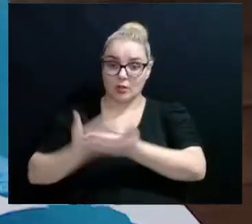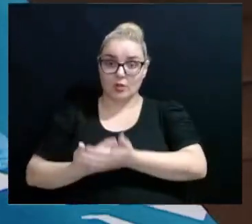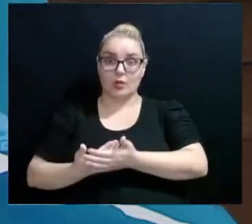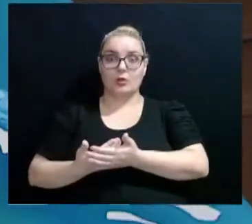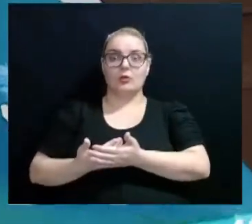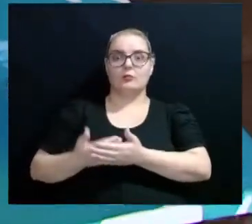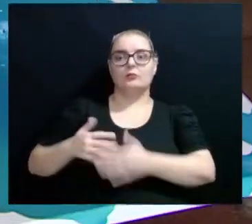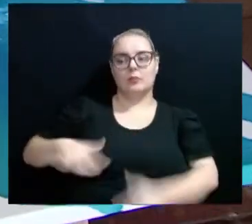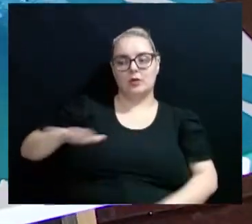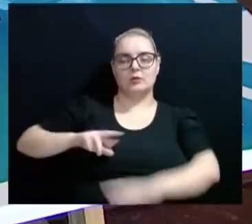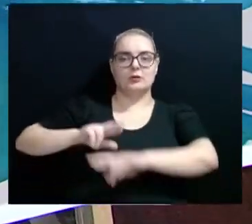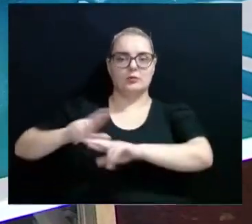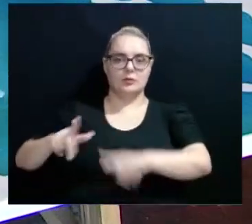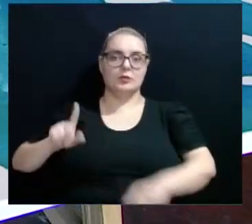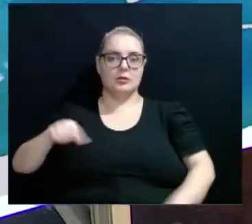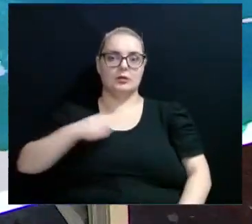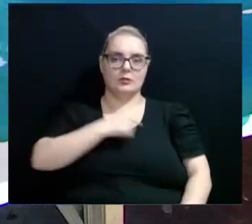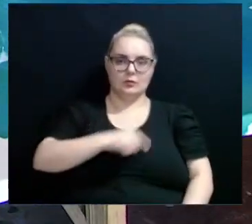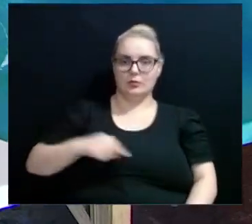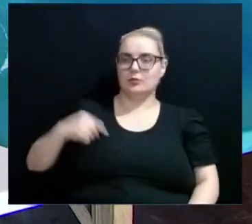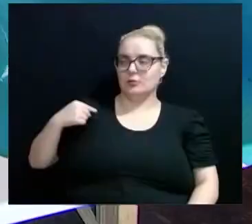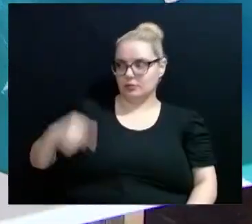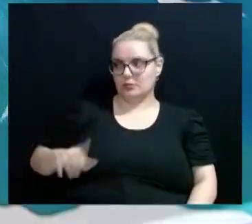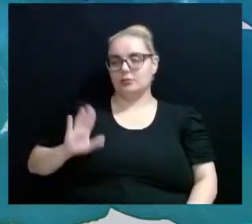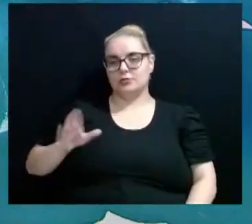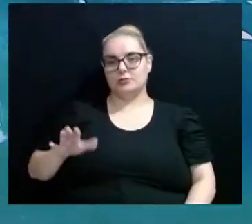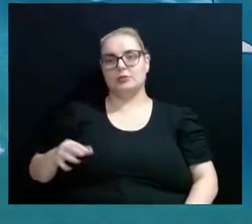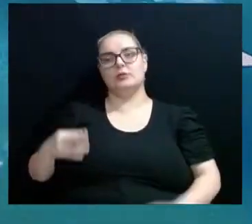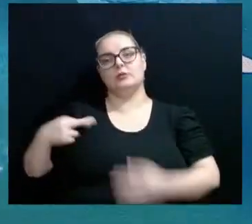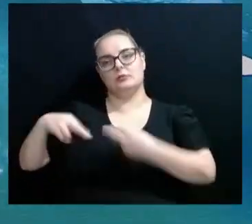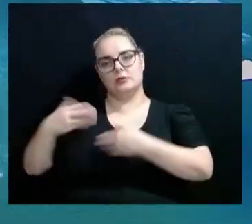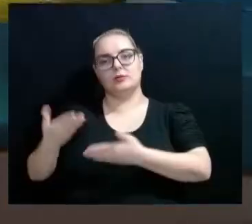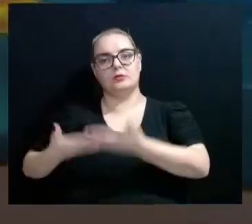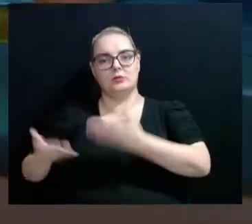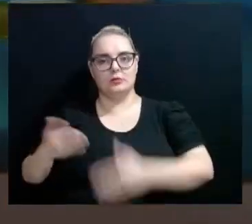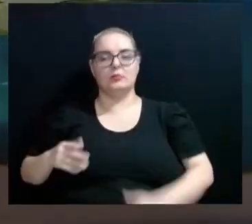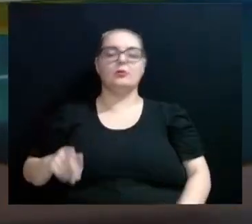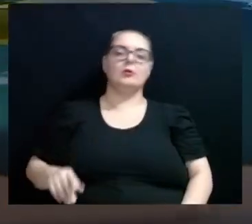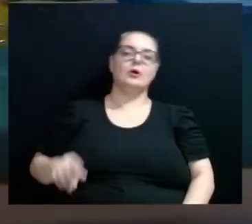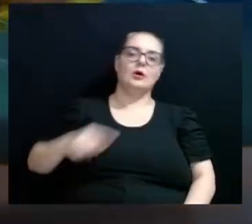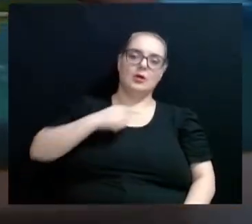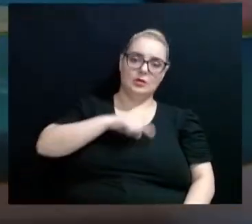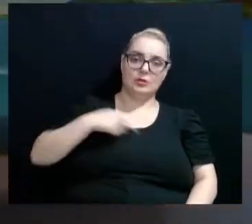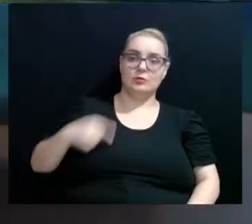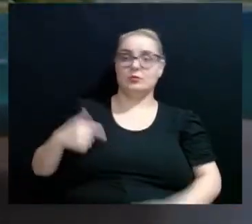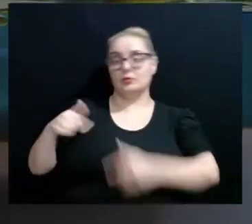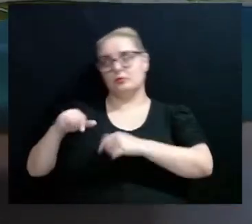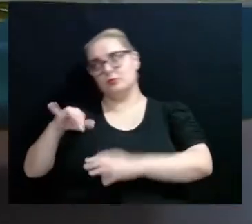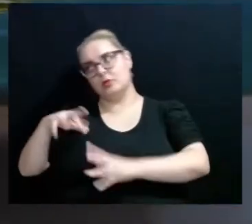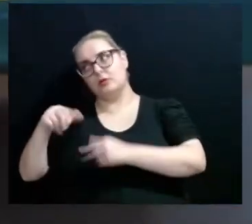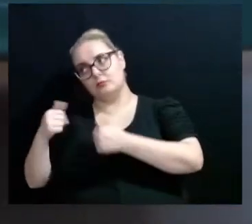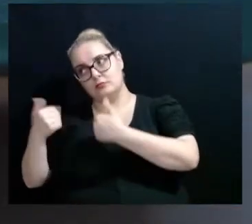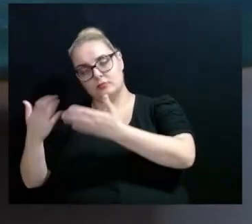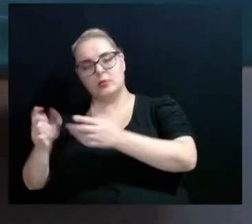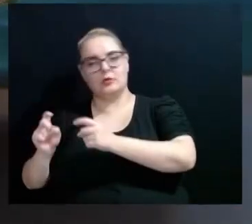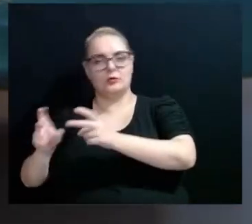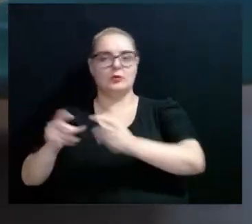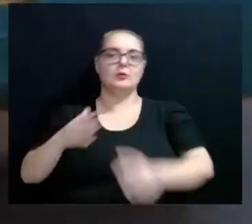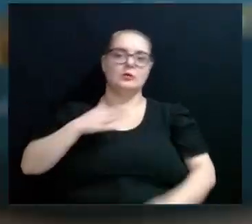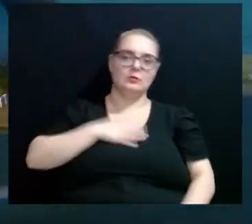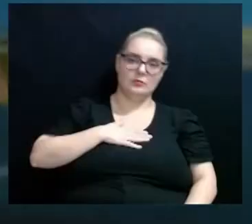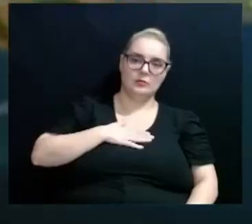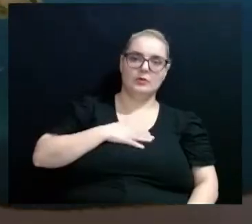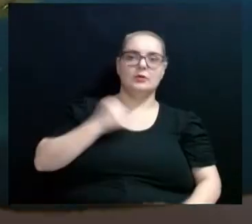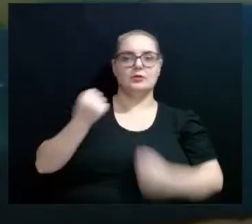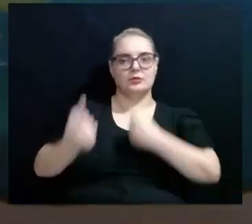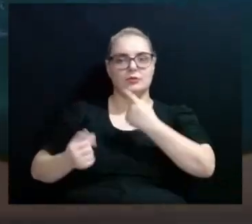um mercado diferente, que é o mercado chinês. Eu já tenho muita familiaridade com a China, porque eu trabalhei com importação, então, para mim,